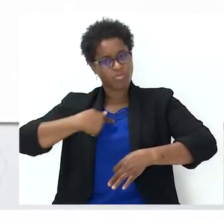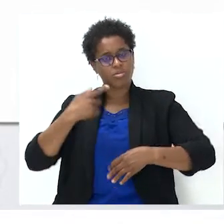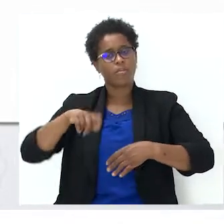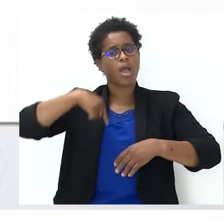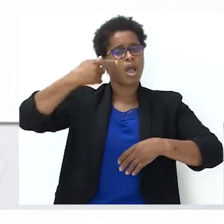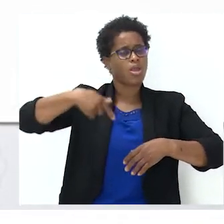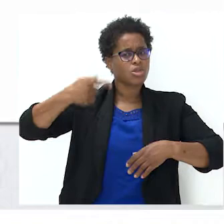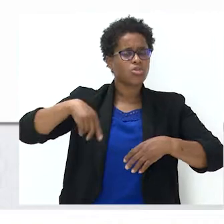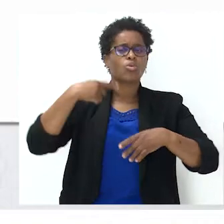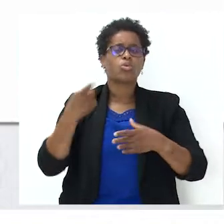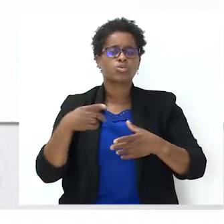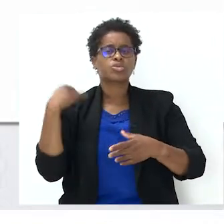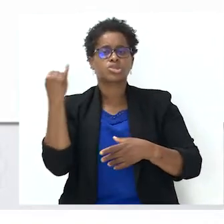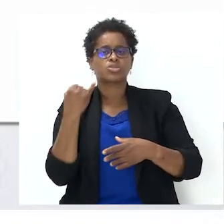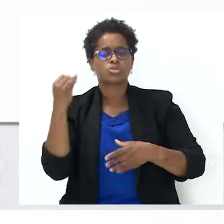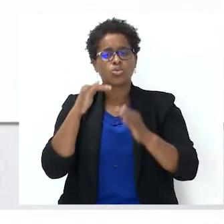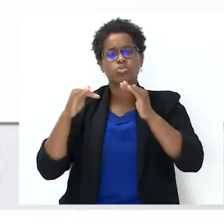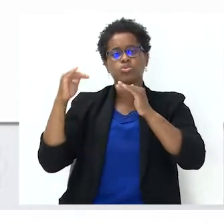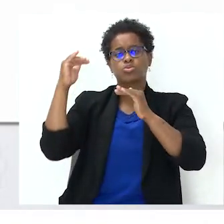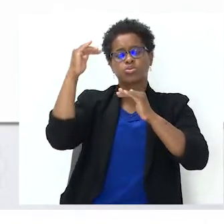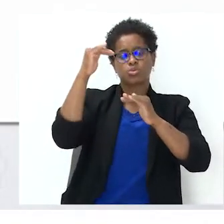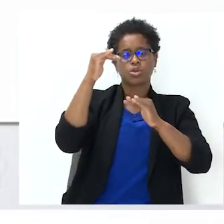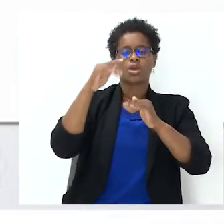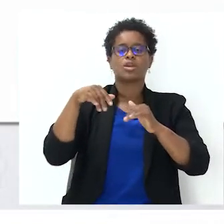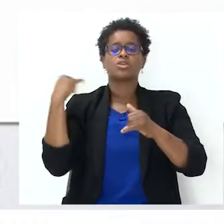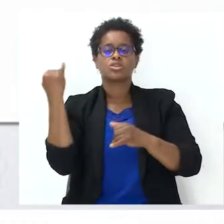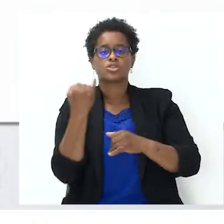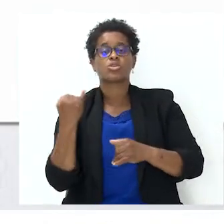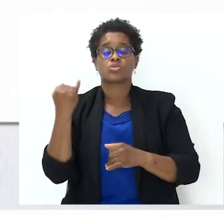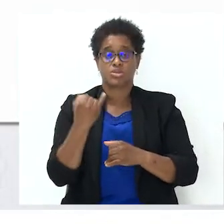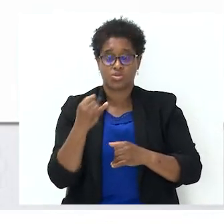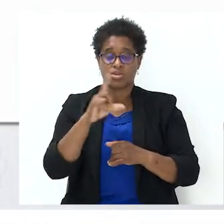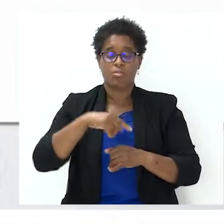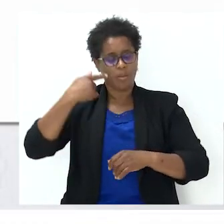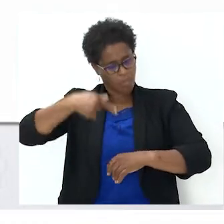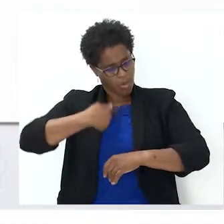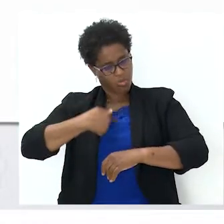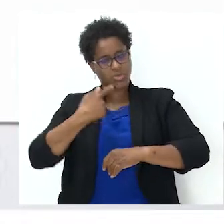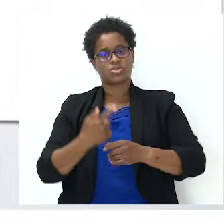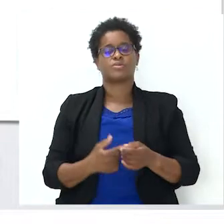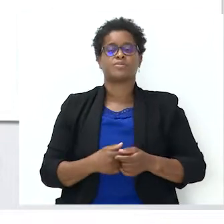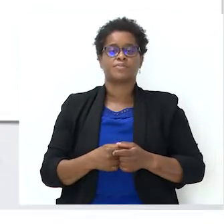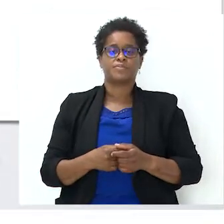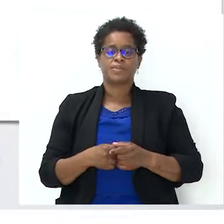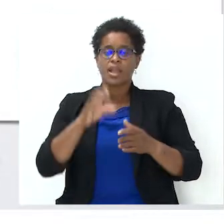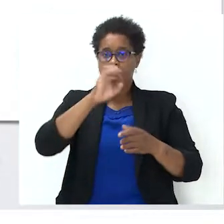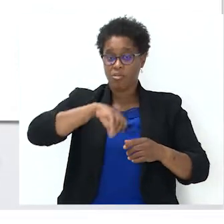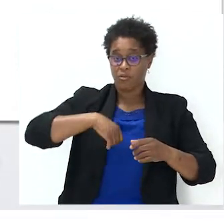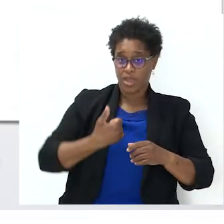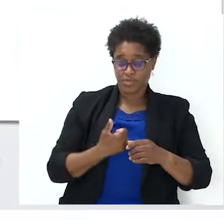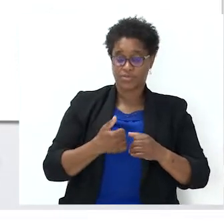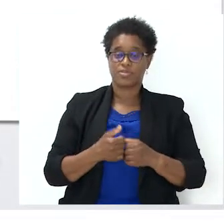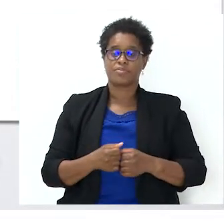de outros órgãos de soberania e instituições próprias. Cabo